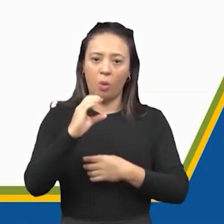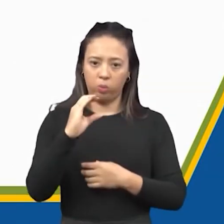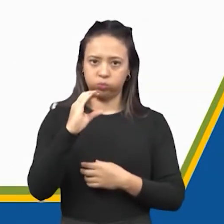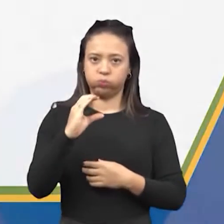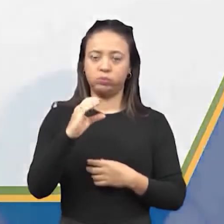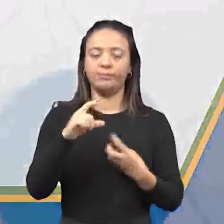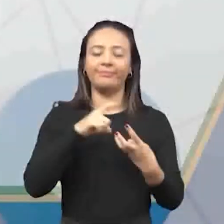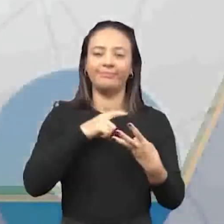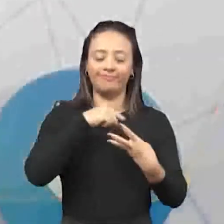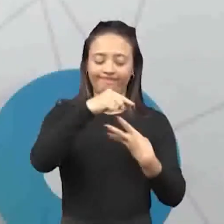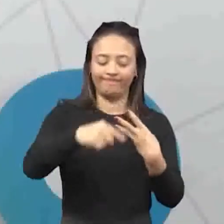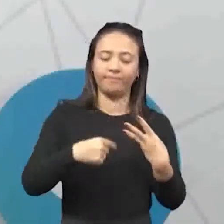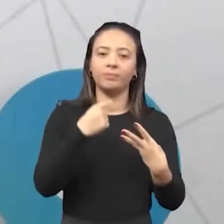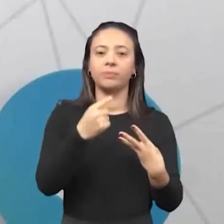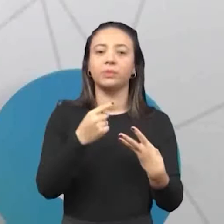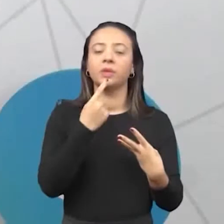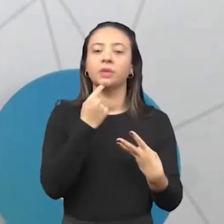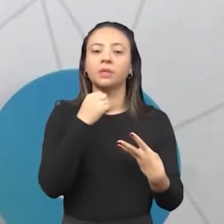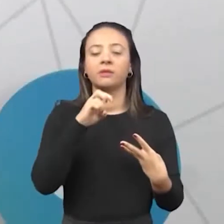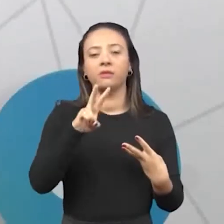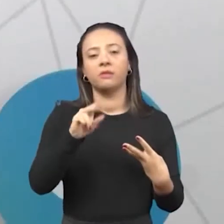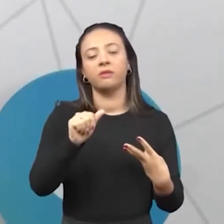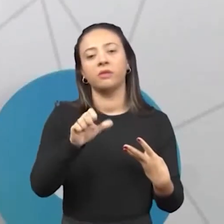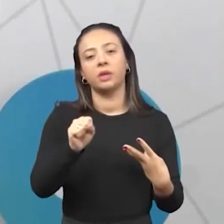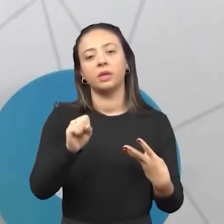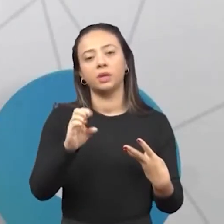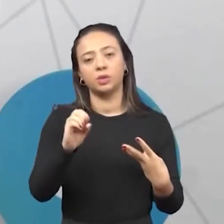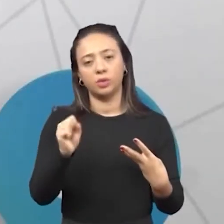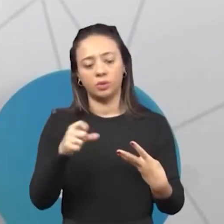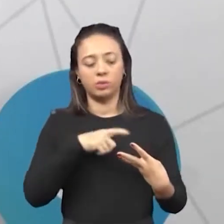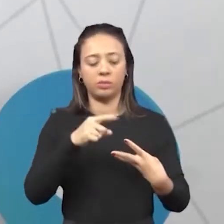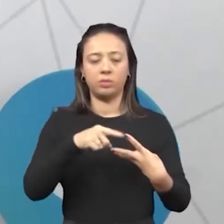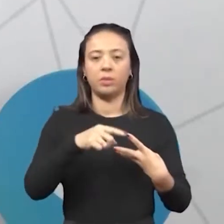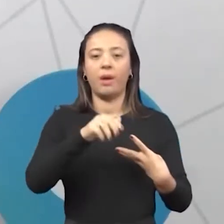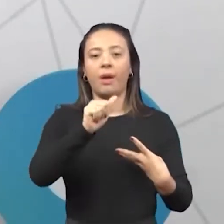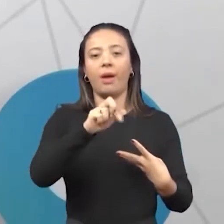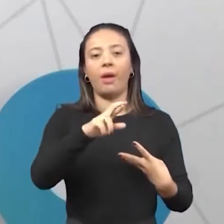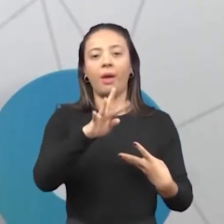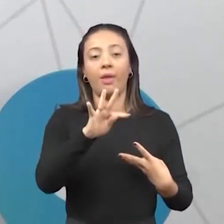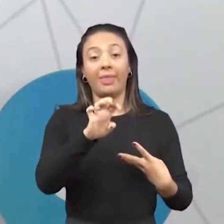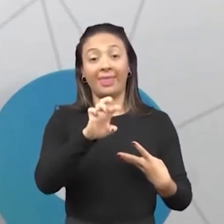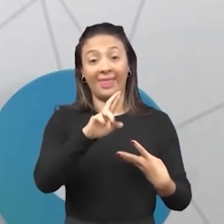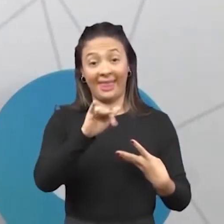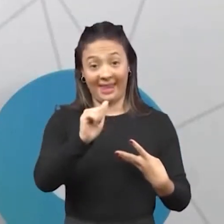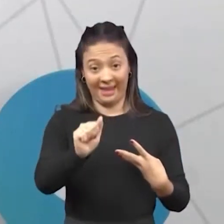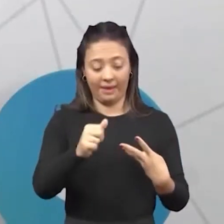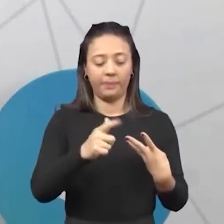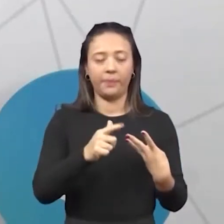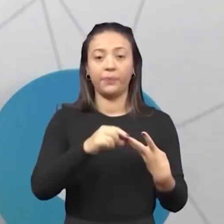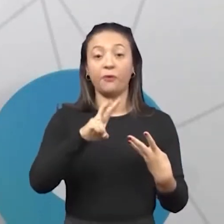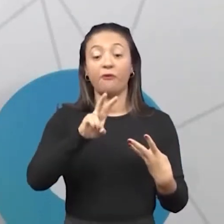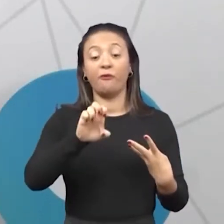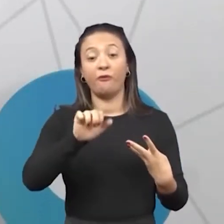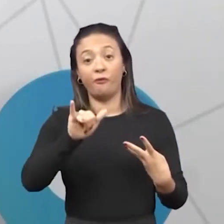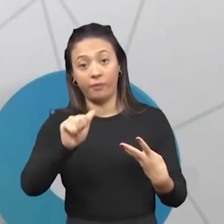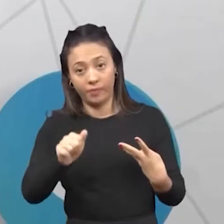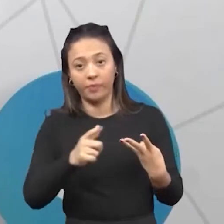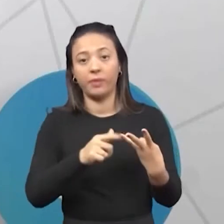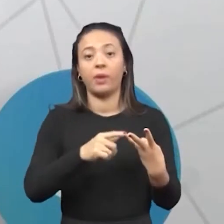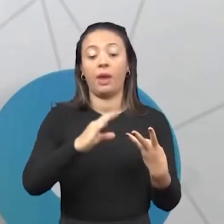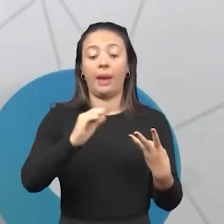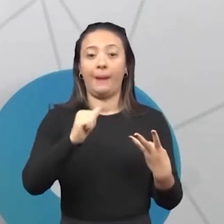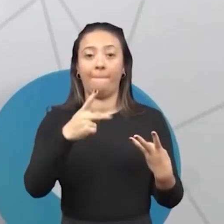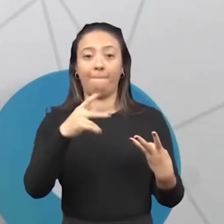sanguíneos: artérias, veias e capilares. E nós vimos que uma forma de diferenciar esses